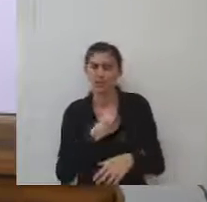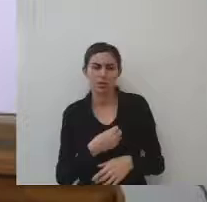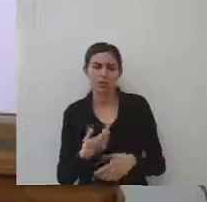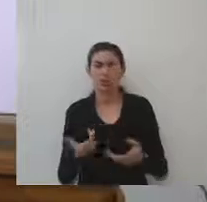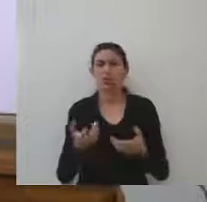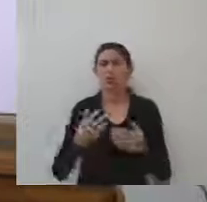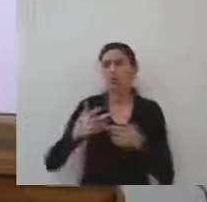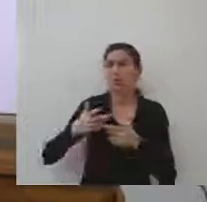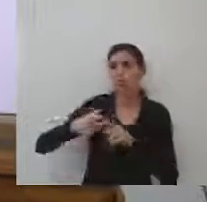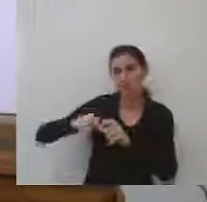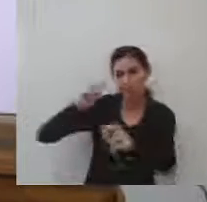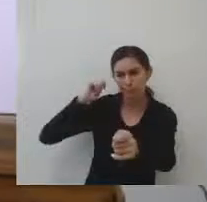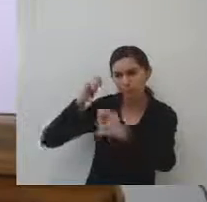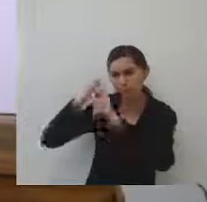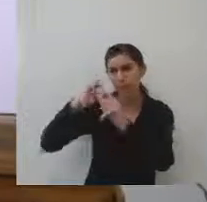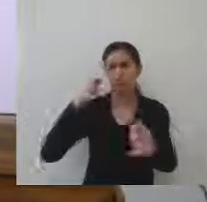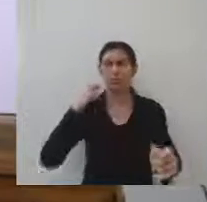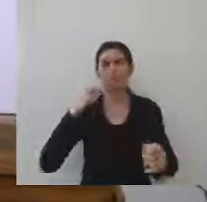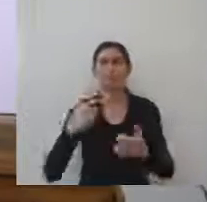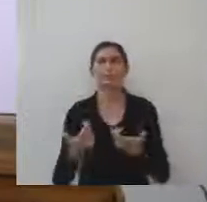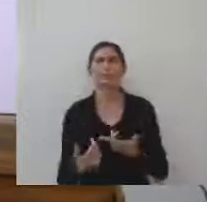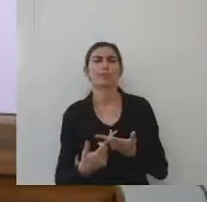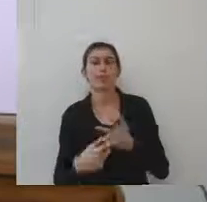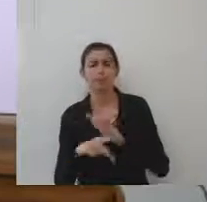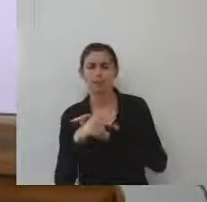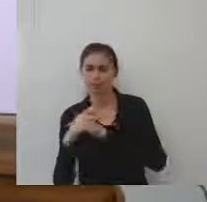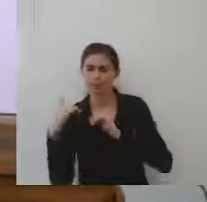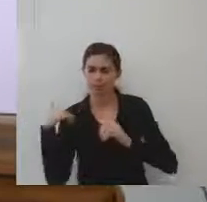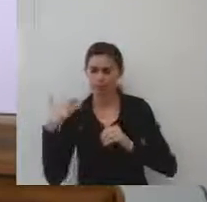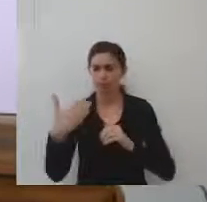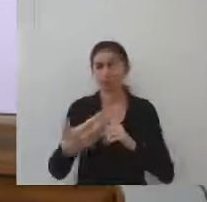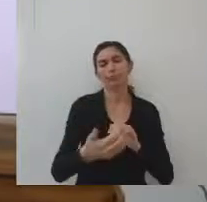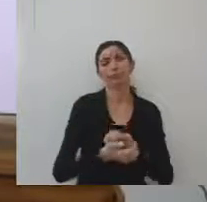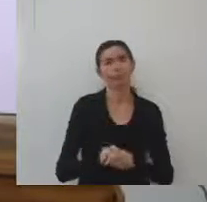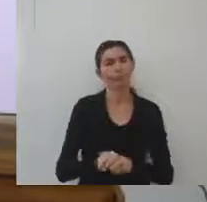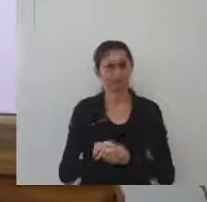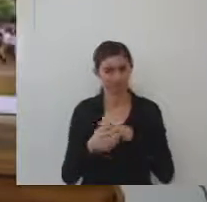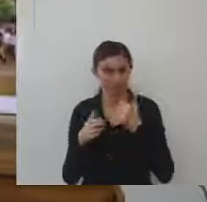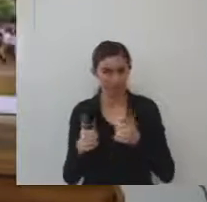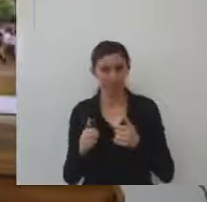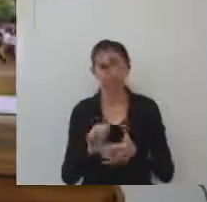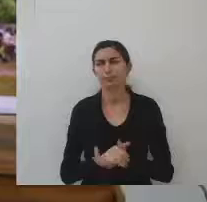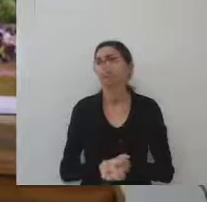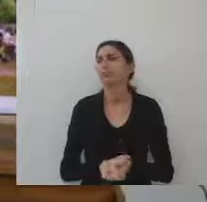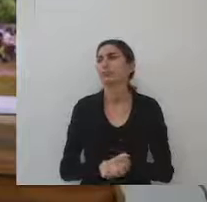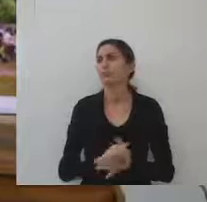De caça, da própria atividade do dia a dia. Ok?